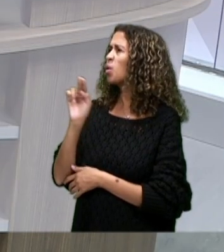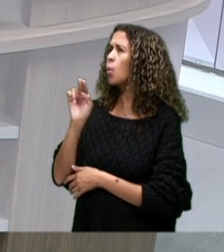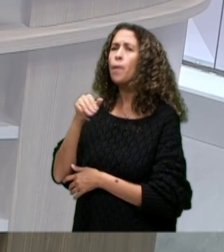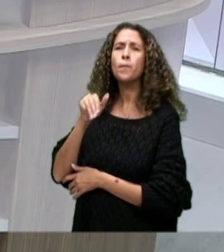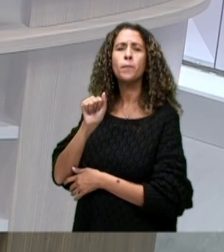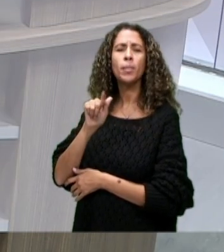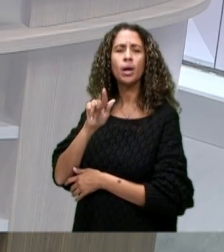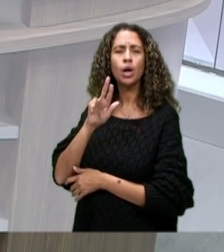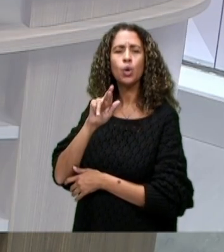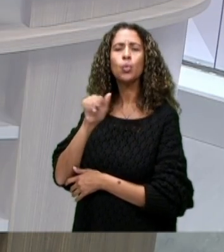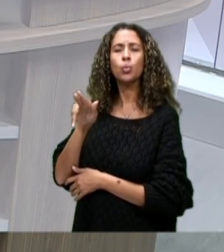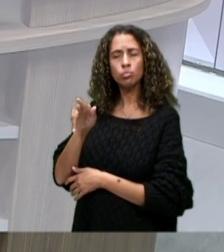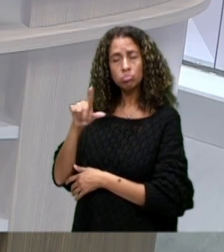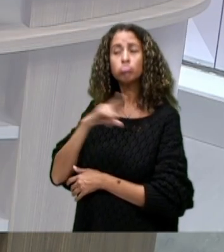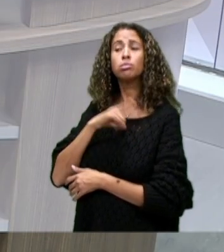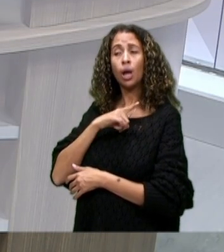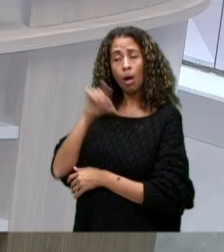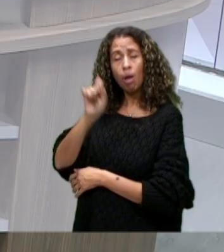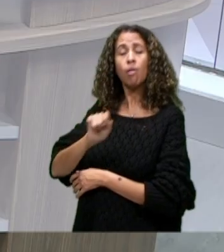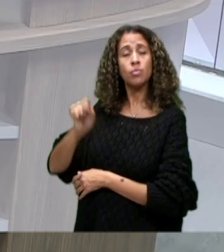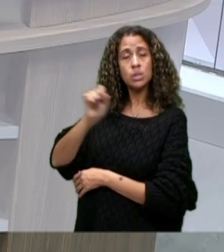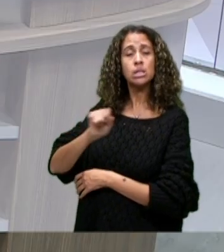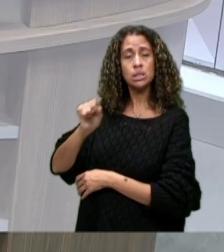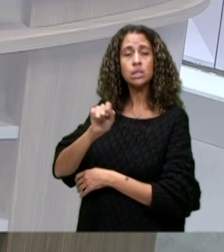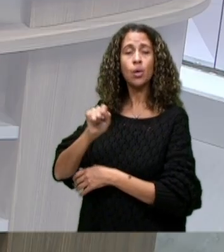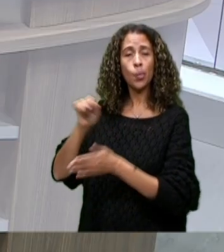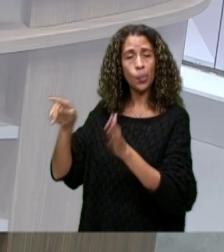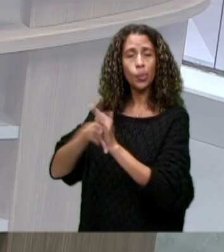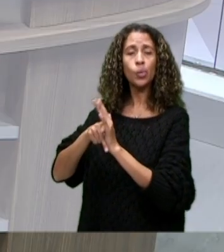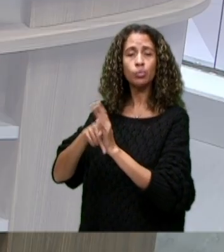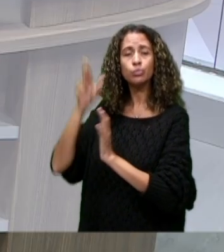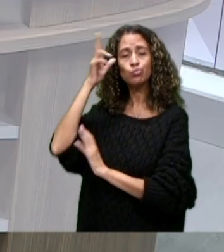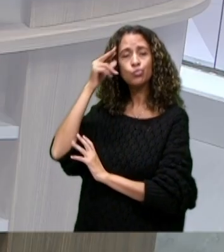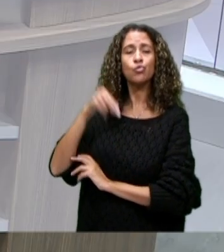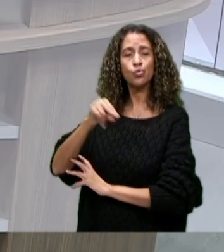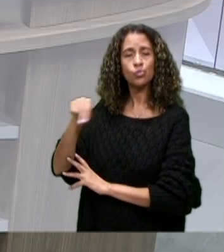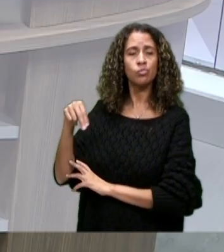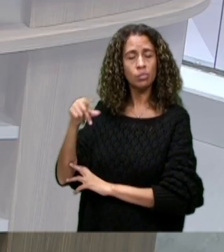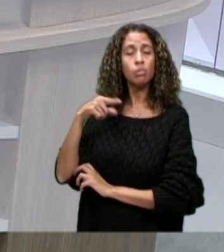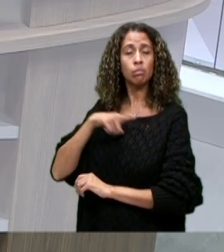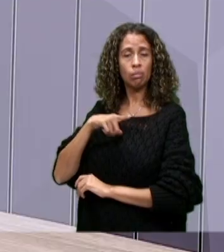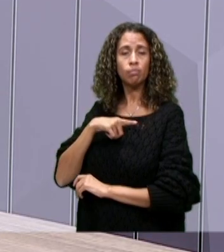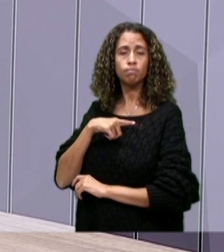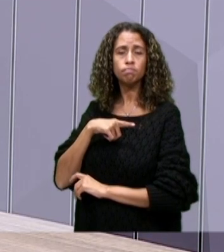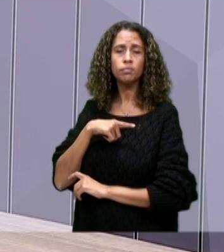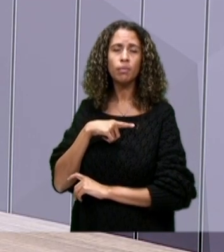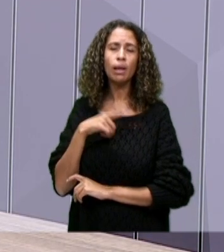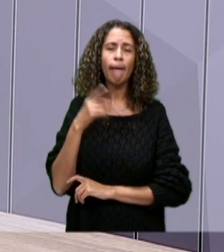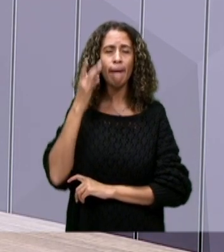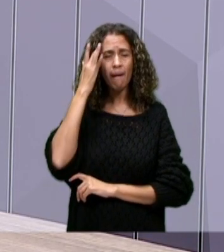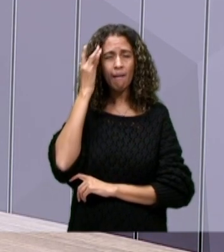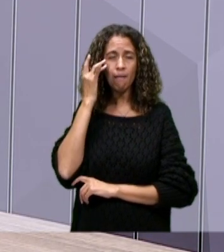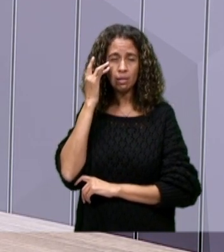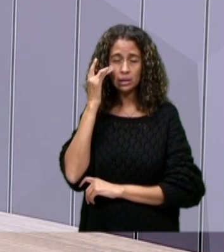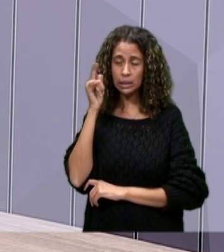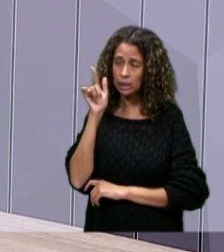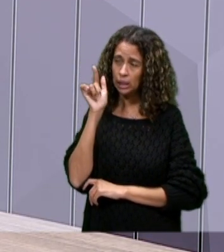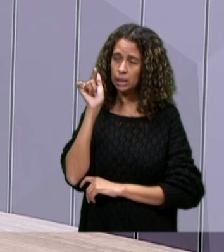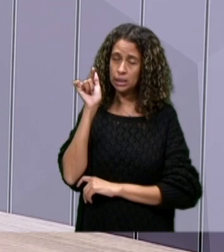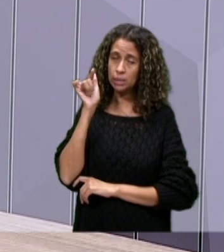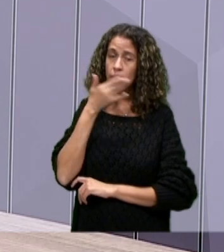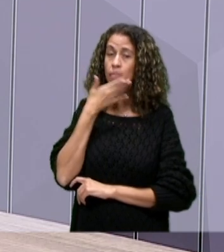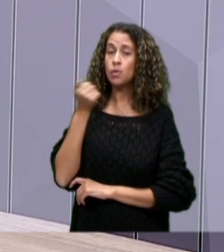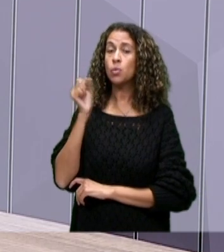Magru é dessa associação da Associação de Xadrez, que tem um clube de xadrez. Eu acho... E seria melhor se fosse